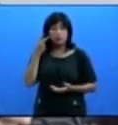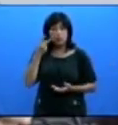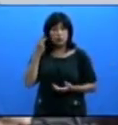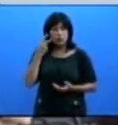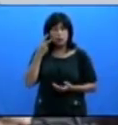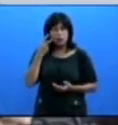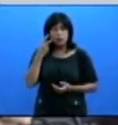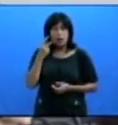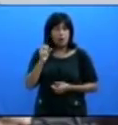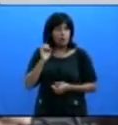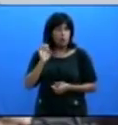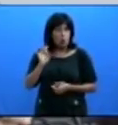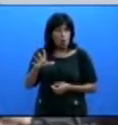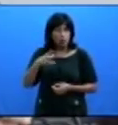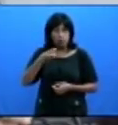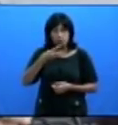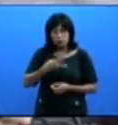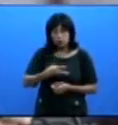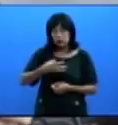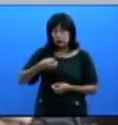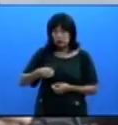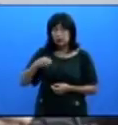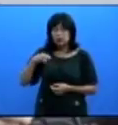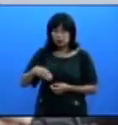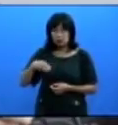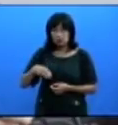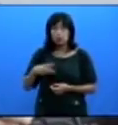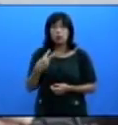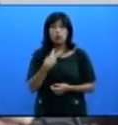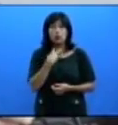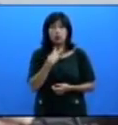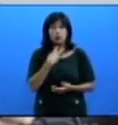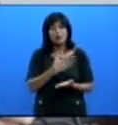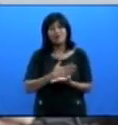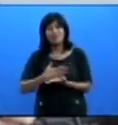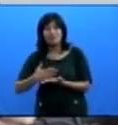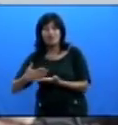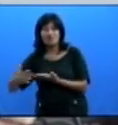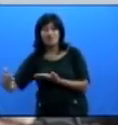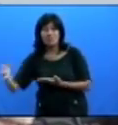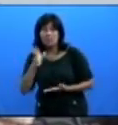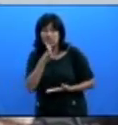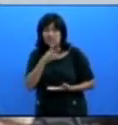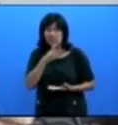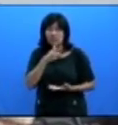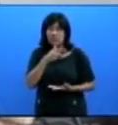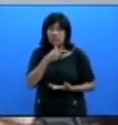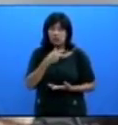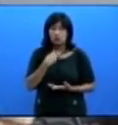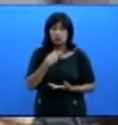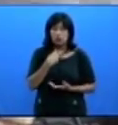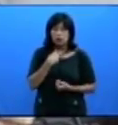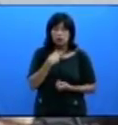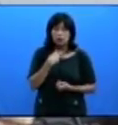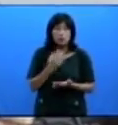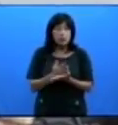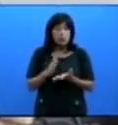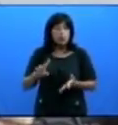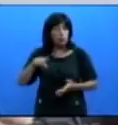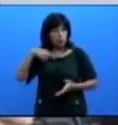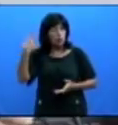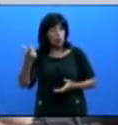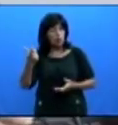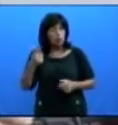duração máxima de 30 minutos, não se permitindo sua prorrogação. Encerrado o grande expediente,